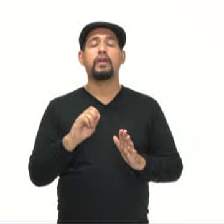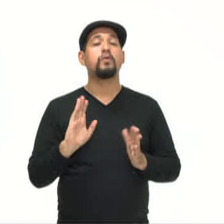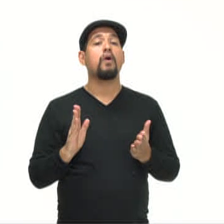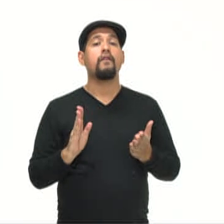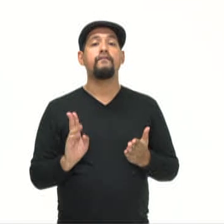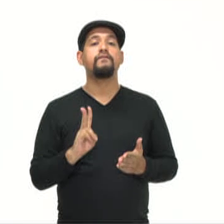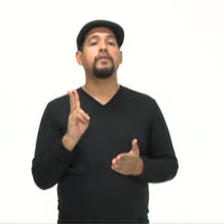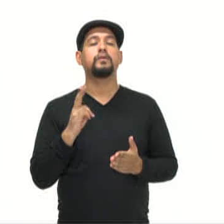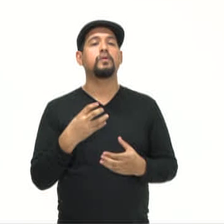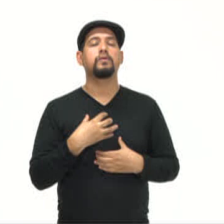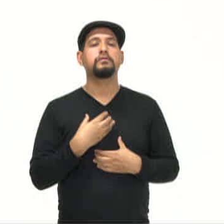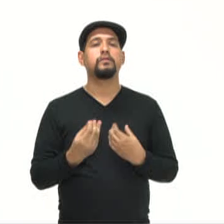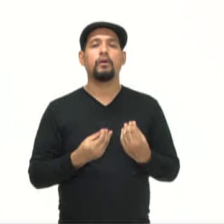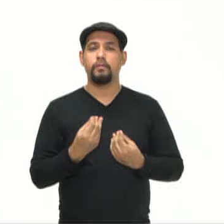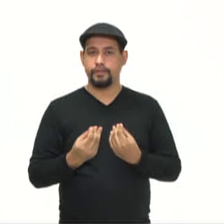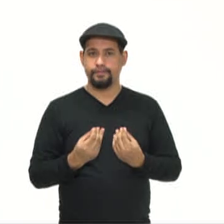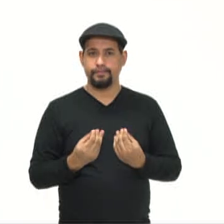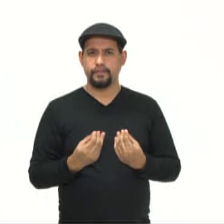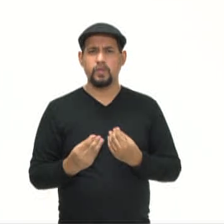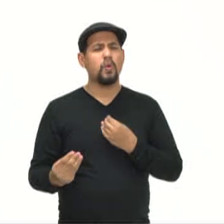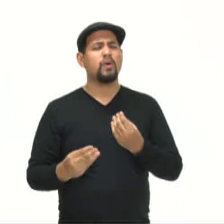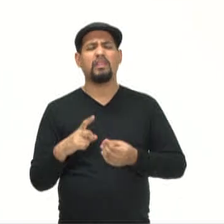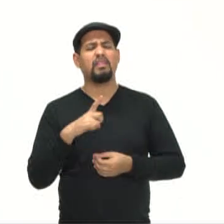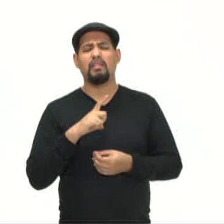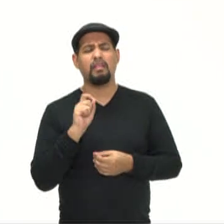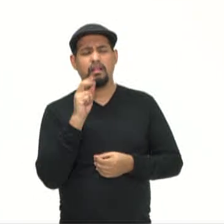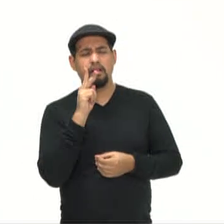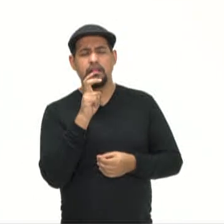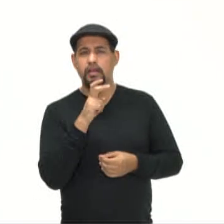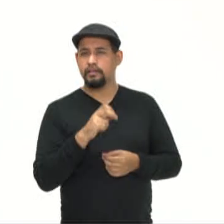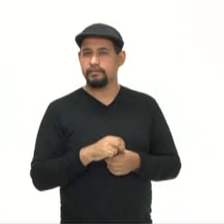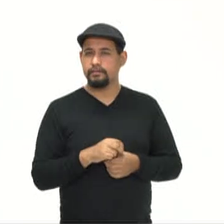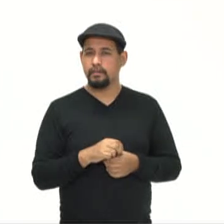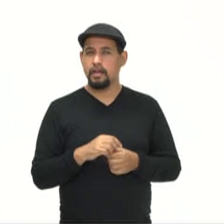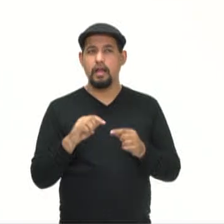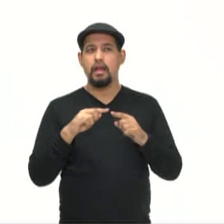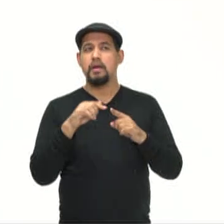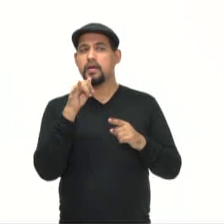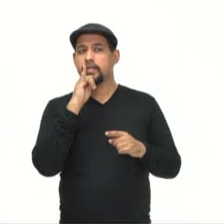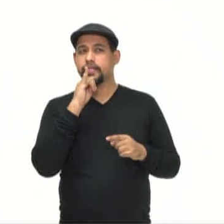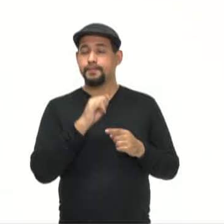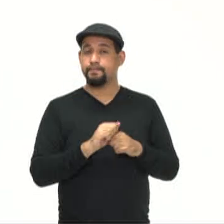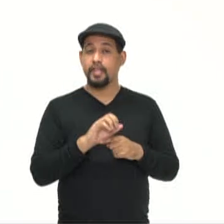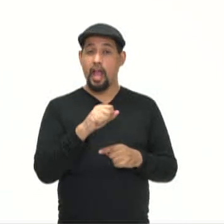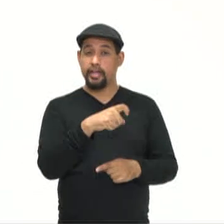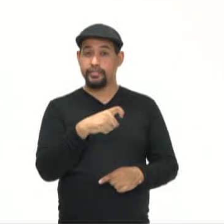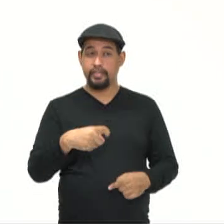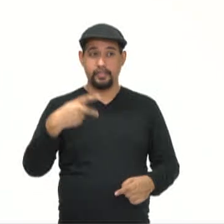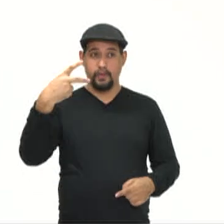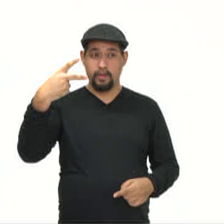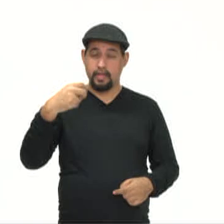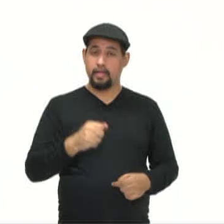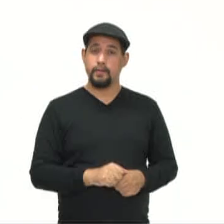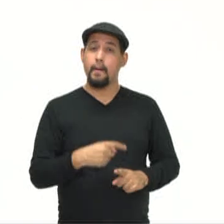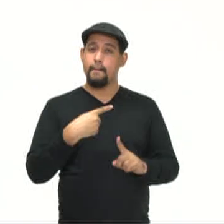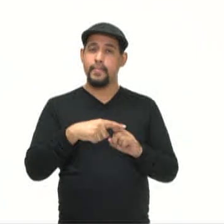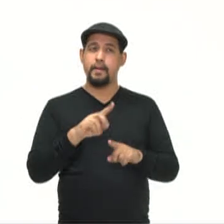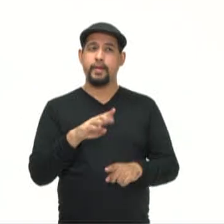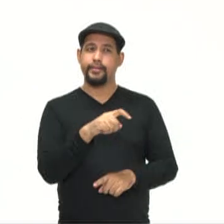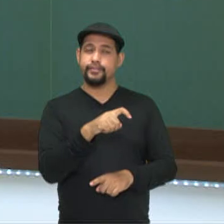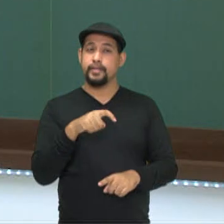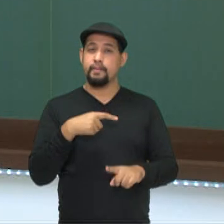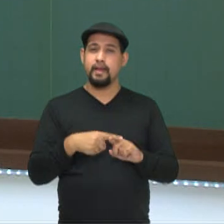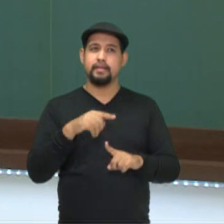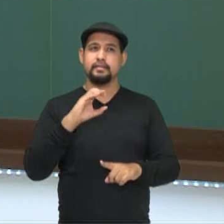forma. Que jeito que ela tem? Ax ao quadrado mais bx mais c igual a zero. Então, ela